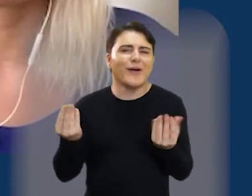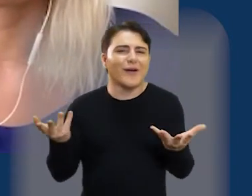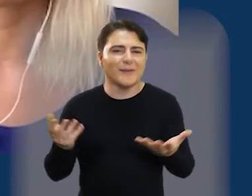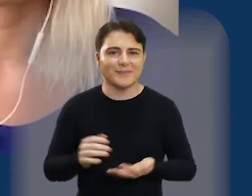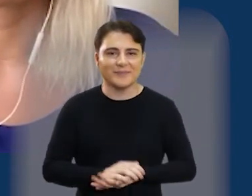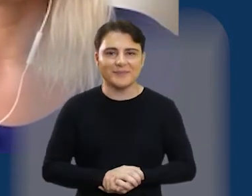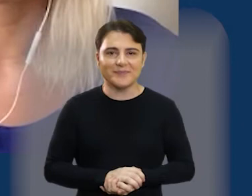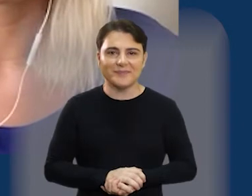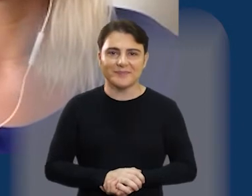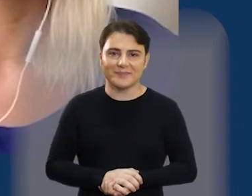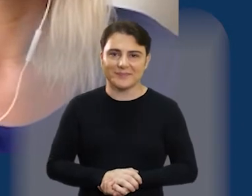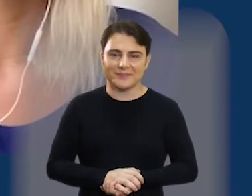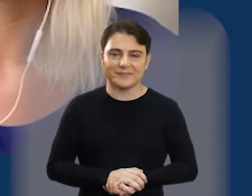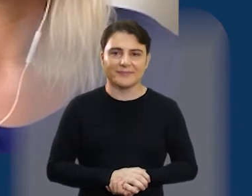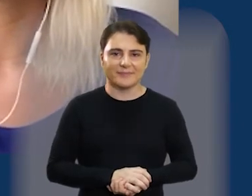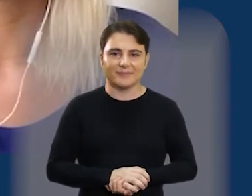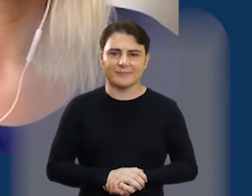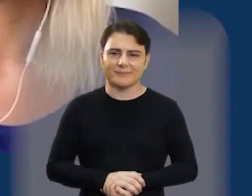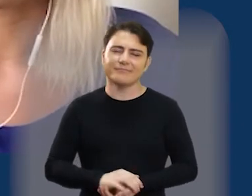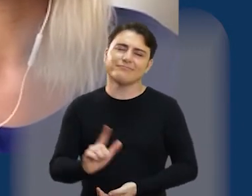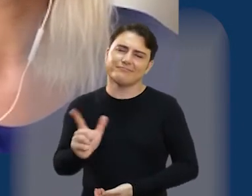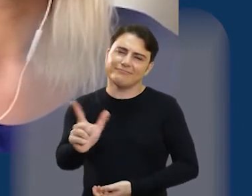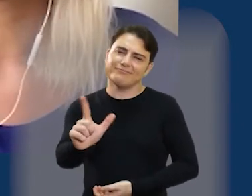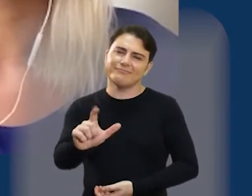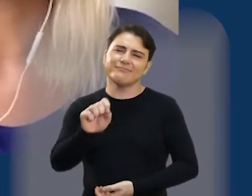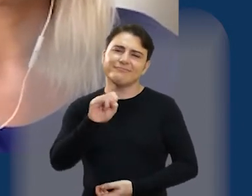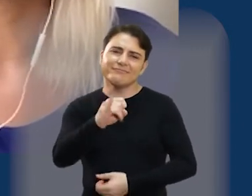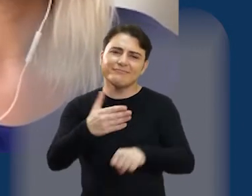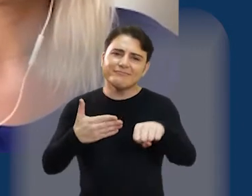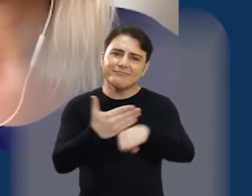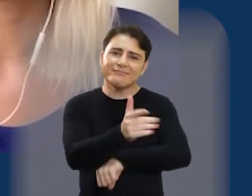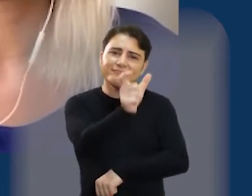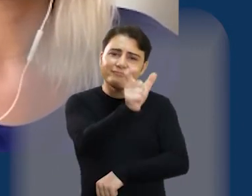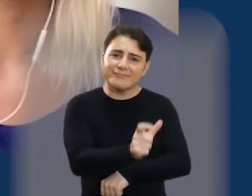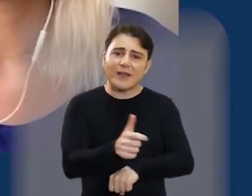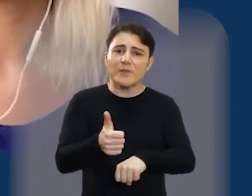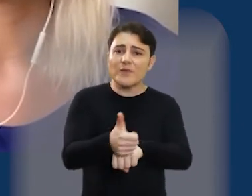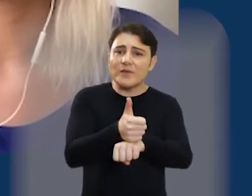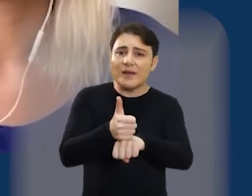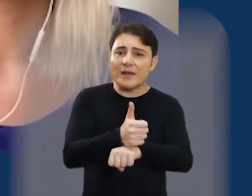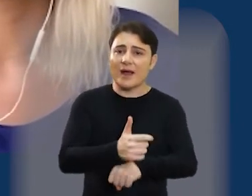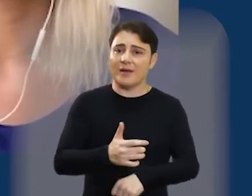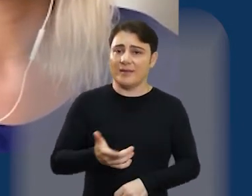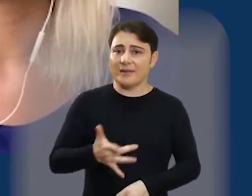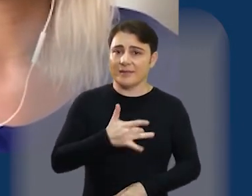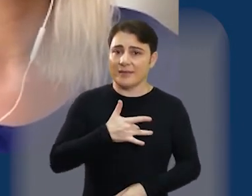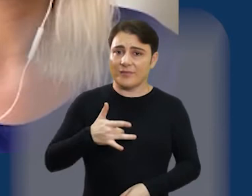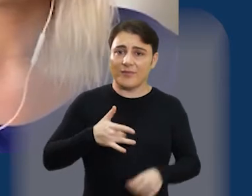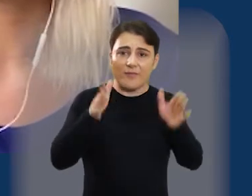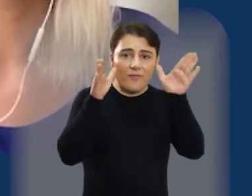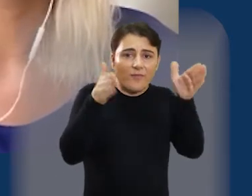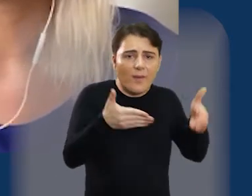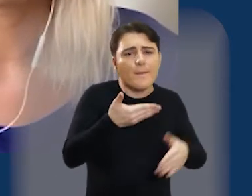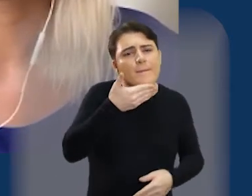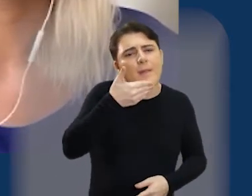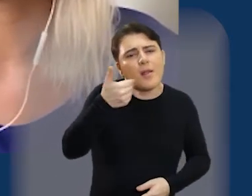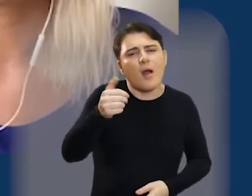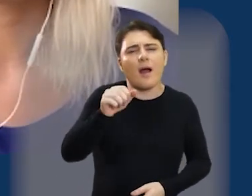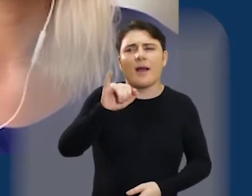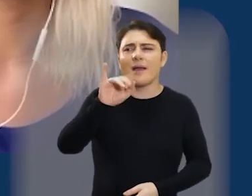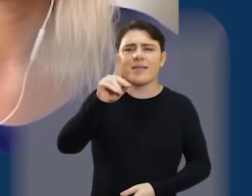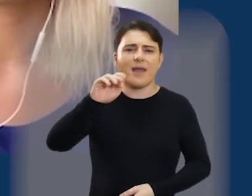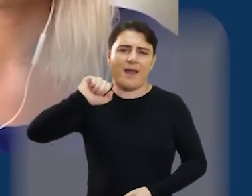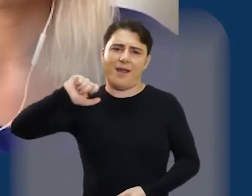É lógico, se a pessoa puder procurar um profissional de saúde qualificado para isso, né, Lorena, seria o ideal, né, é o que a gente